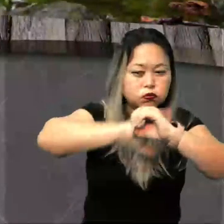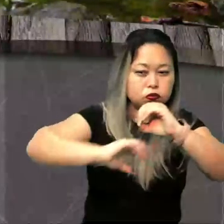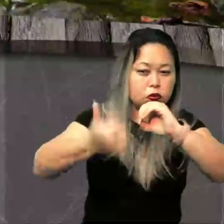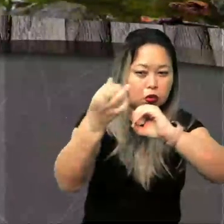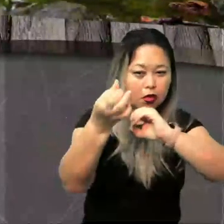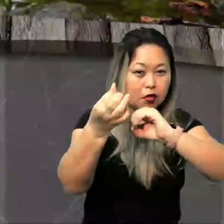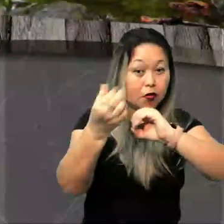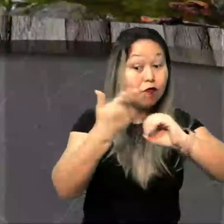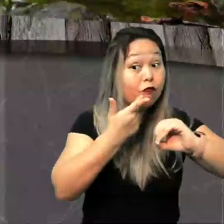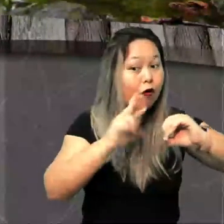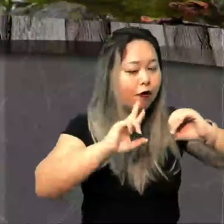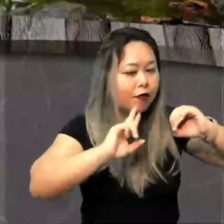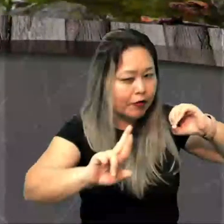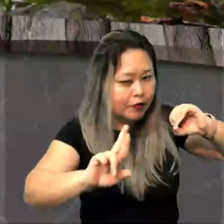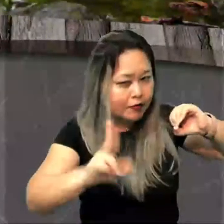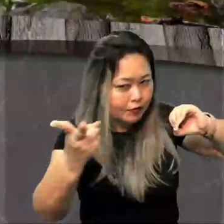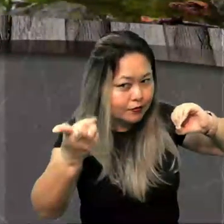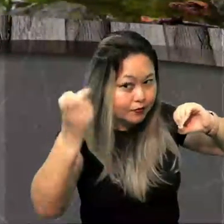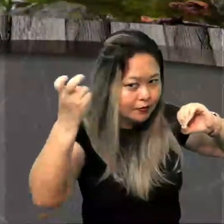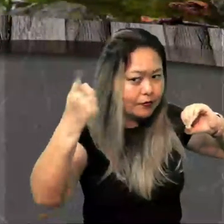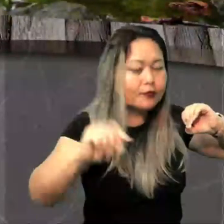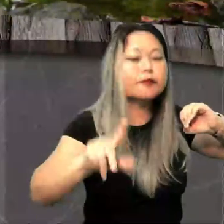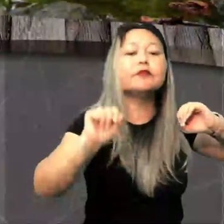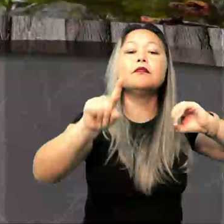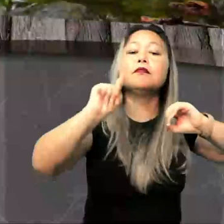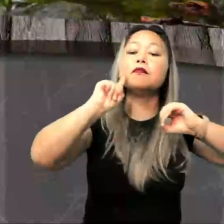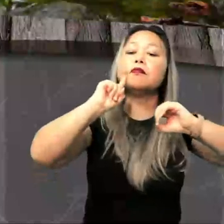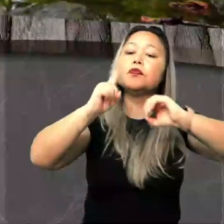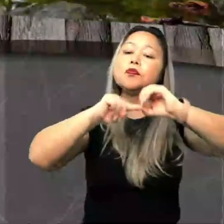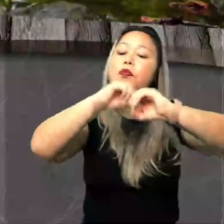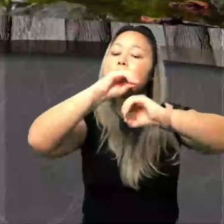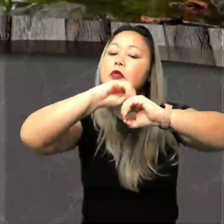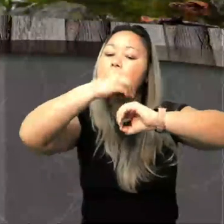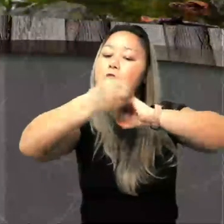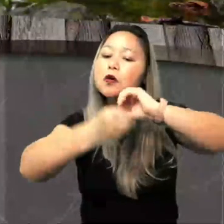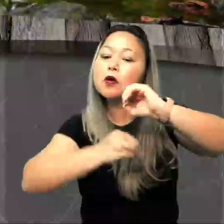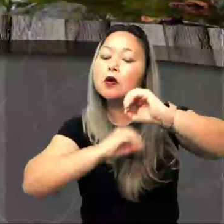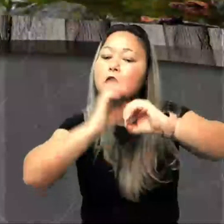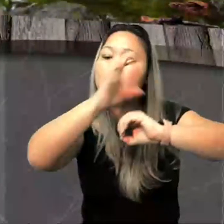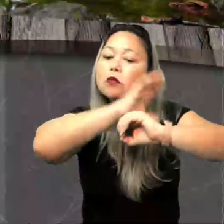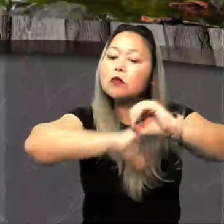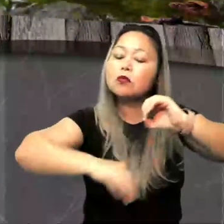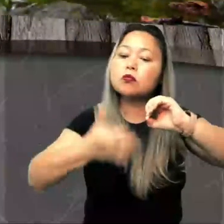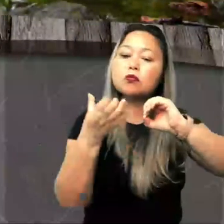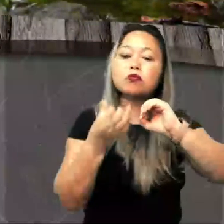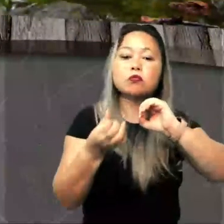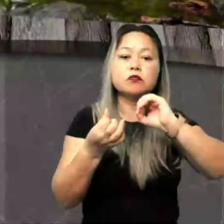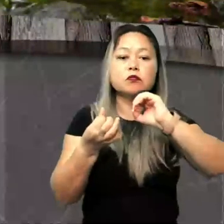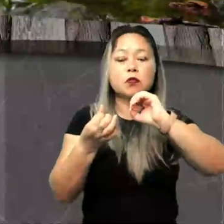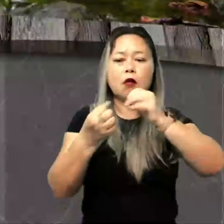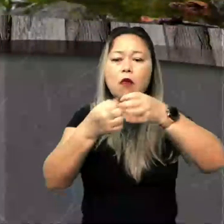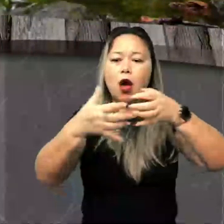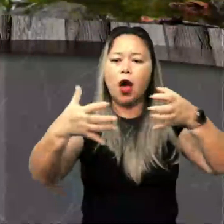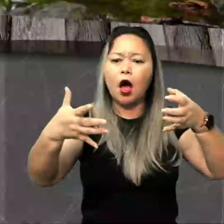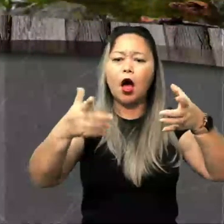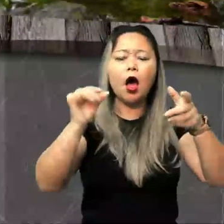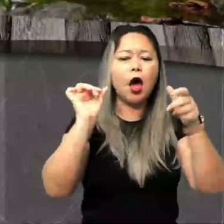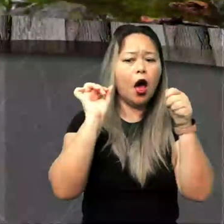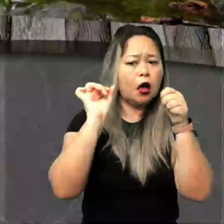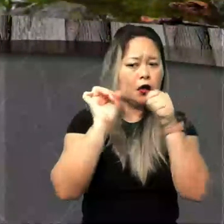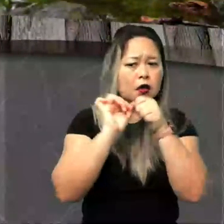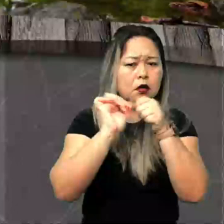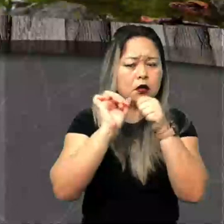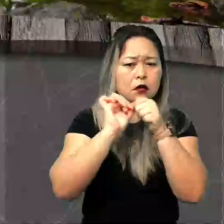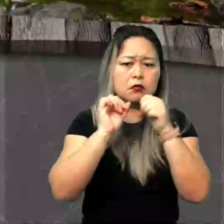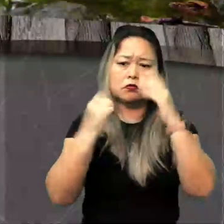Eu estou respondendo aí, se liga. O monossacarídeo, em grande abundância, produzido em grande